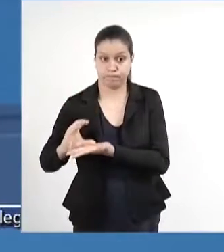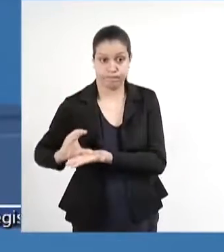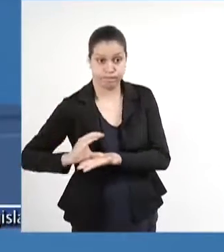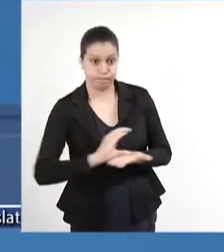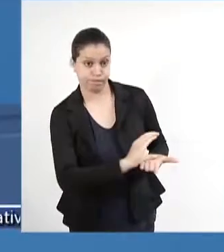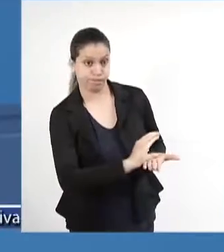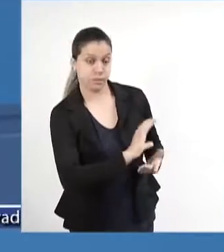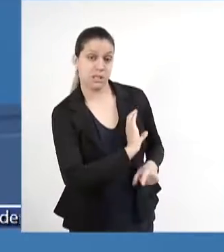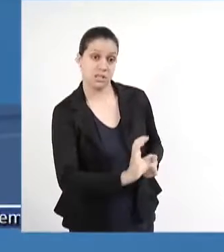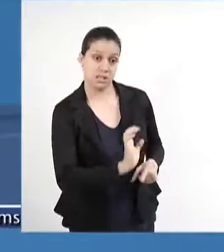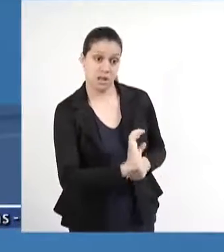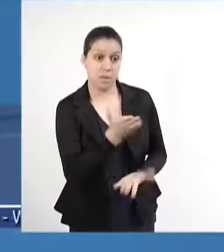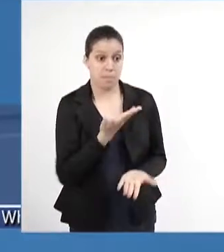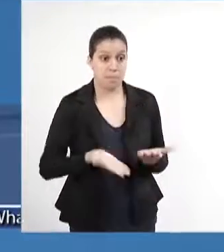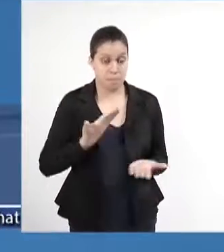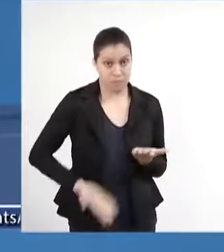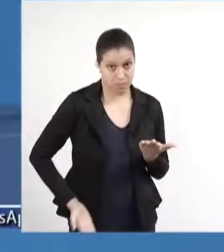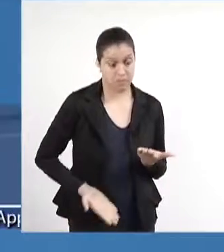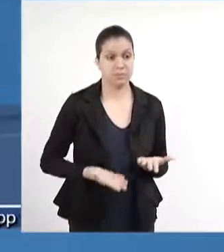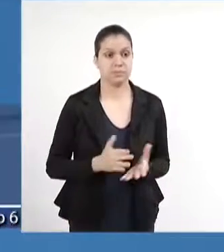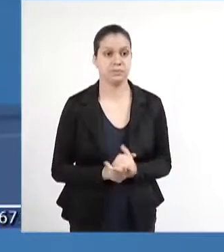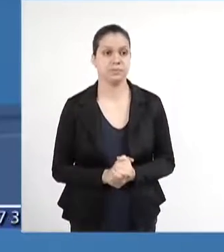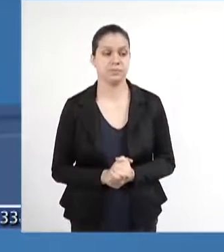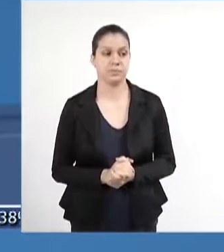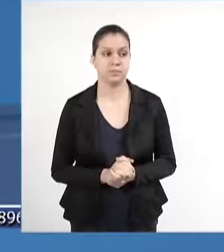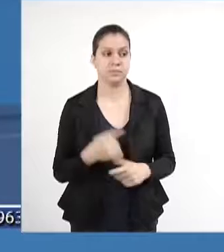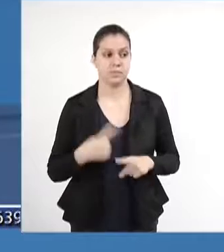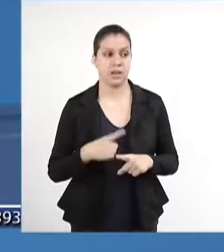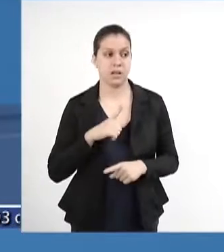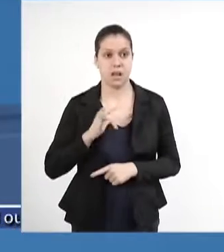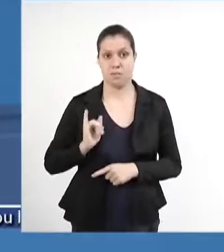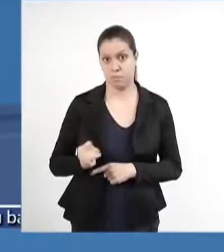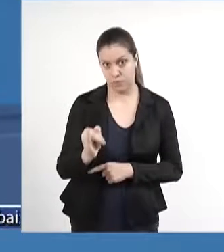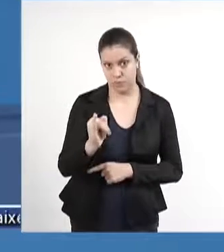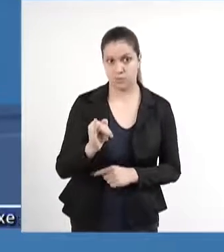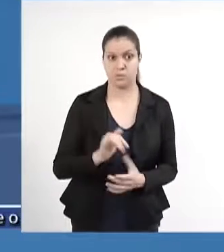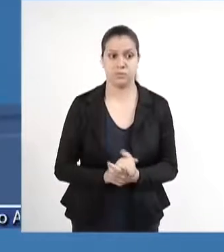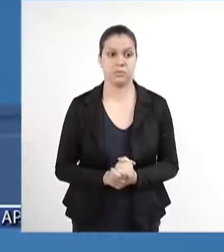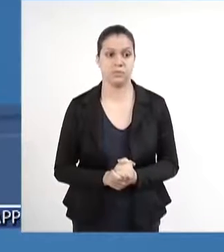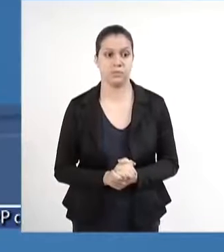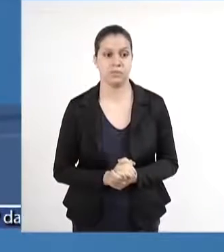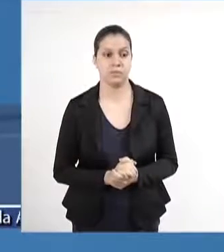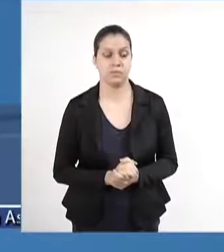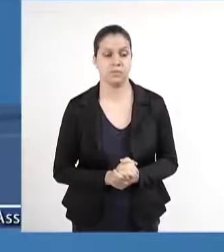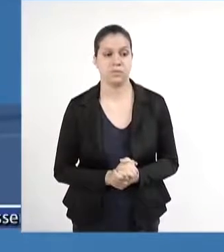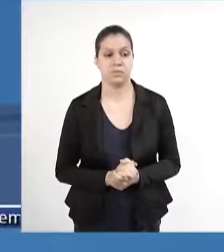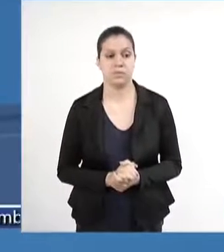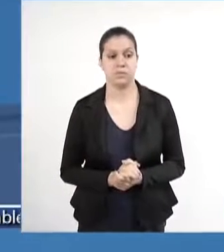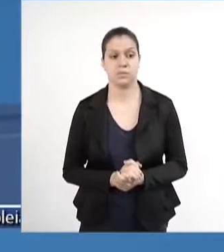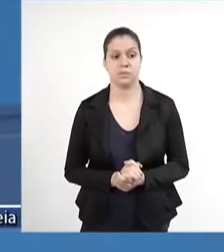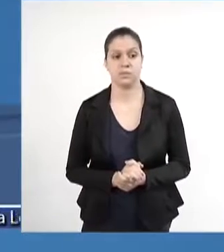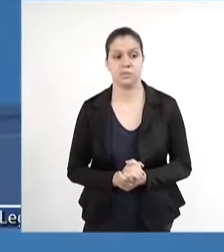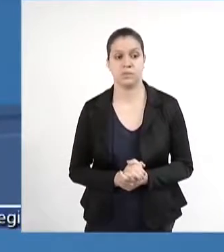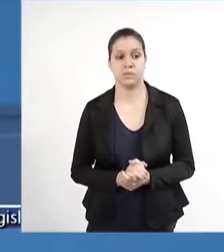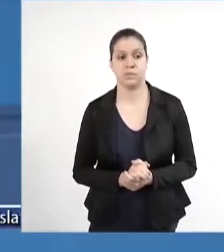estados que perderiam com os impostos, né, das exportações. E acontece